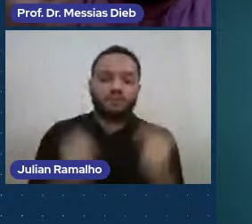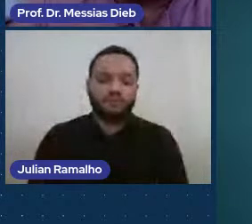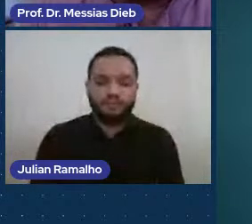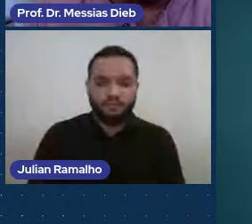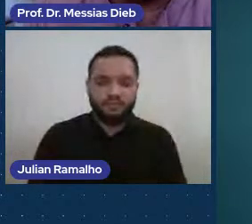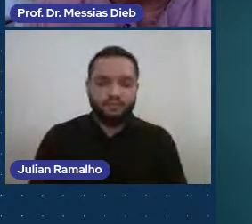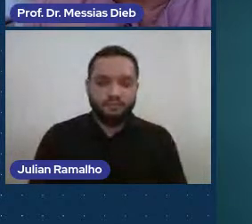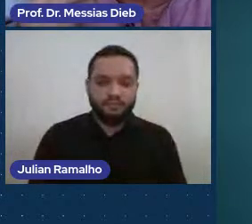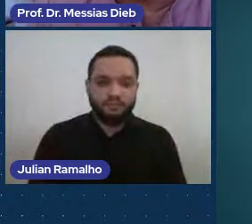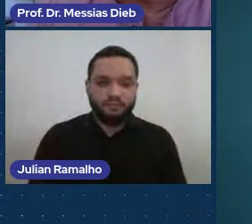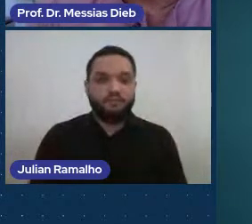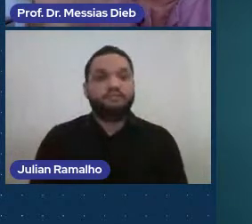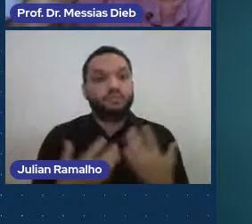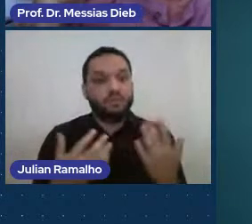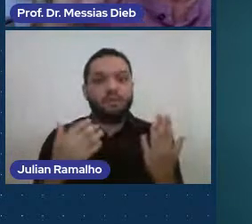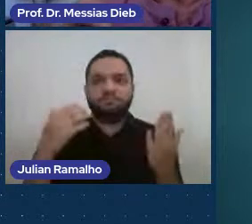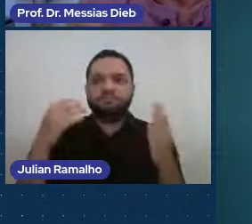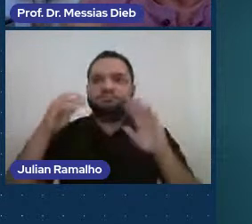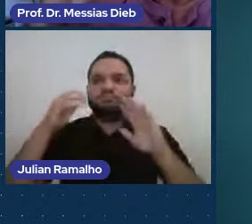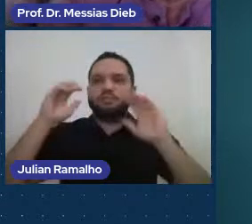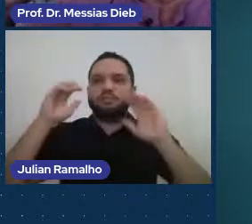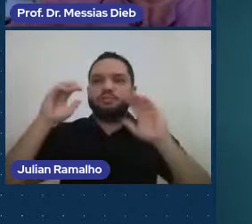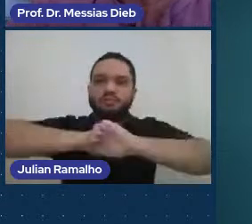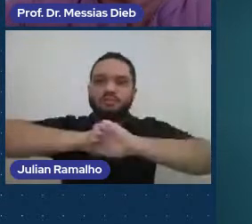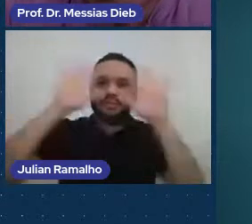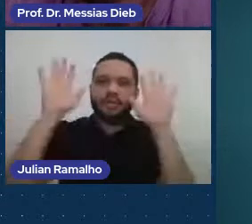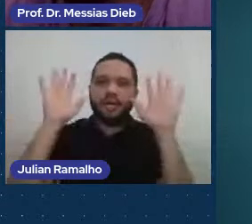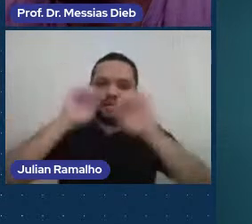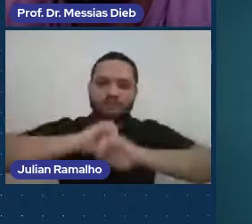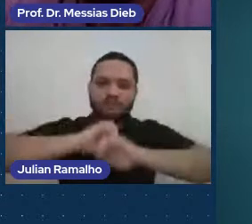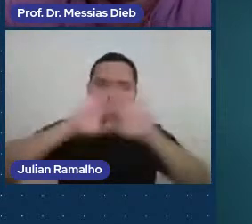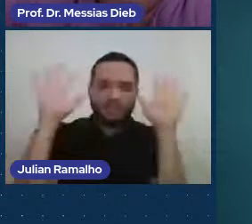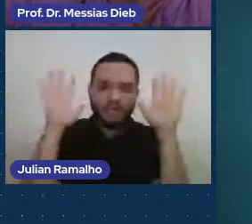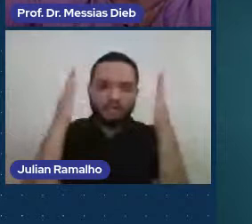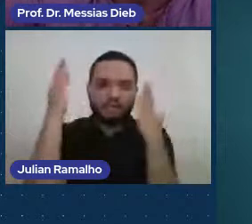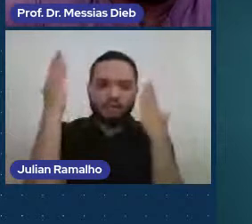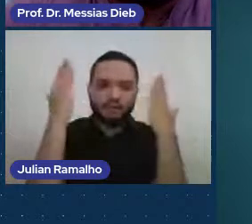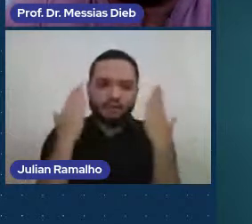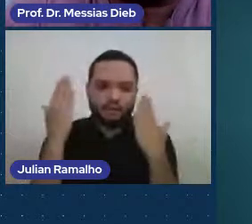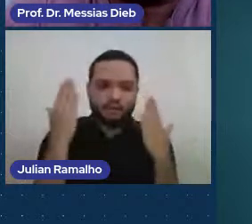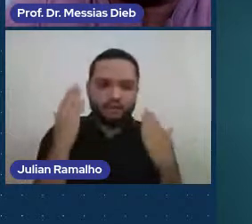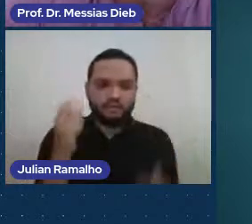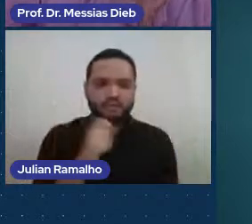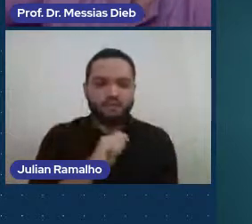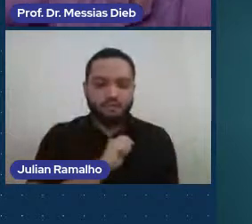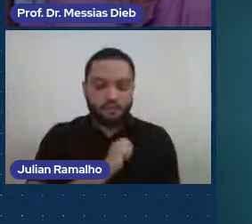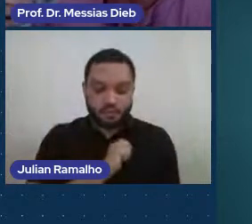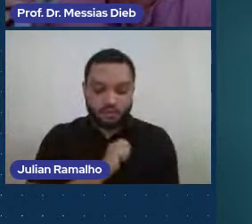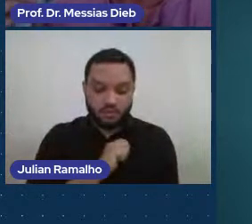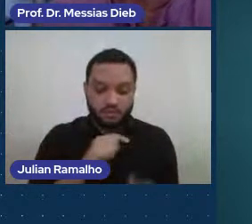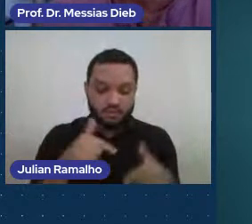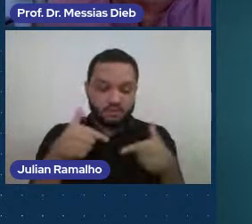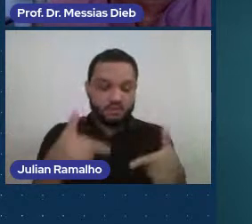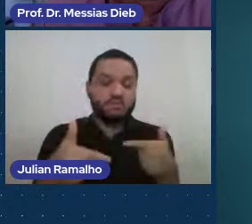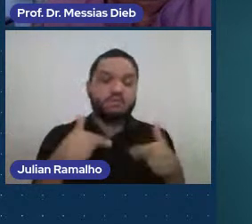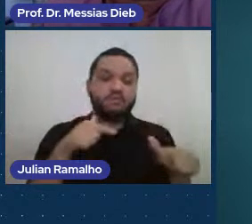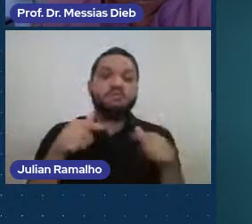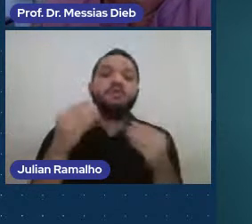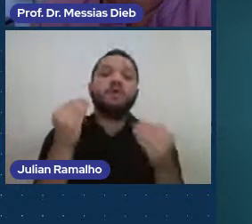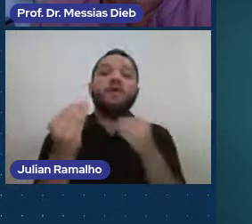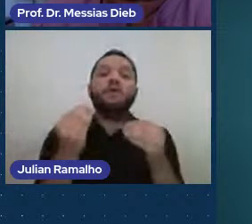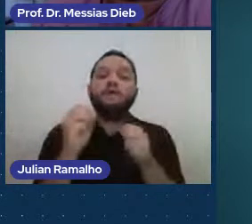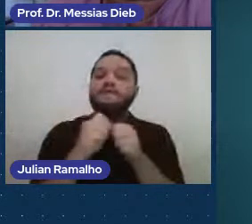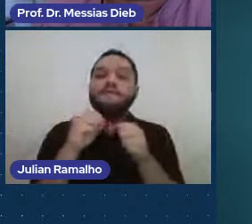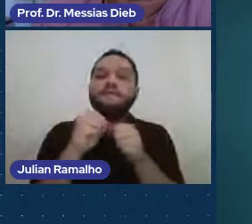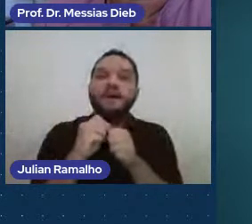muito mais claro quando eu digo que vou analisar as ações desse trabalhador estudante para superar